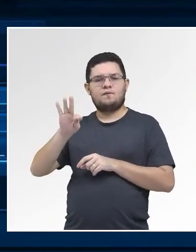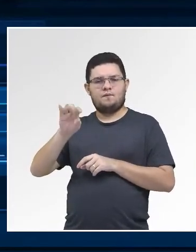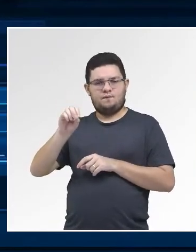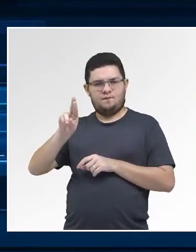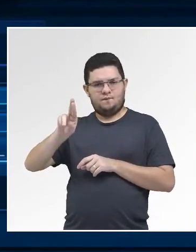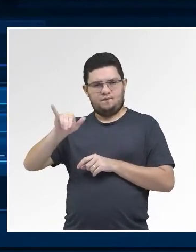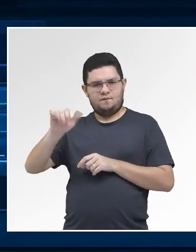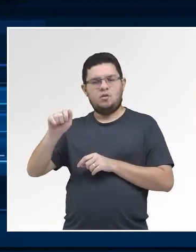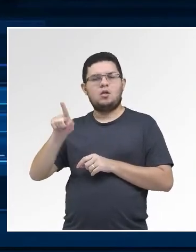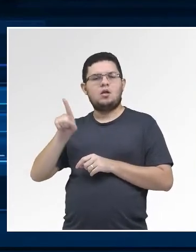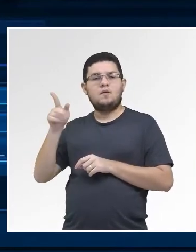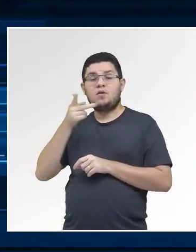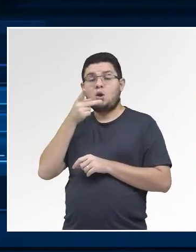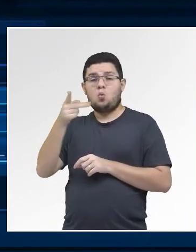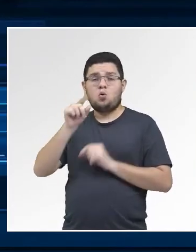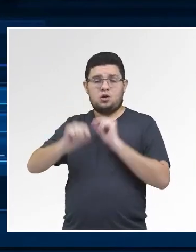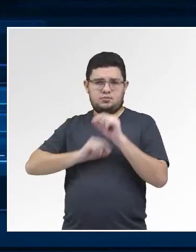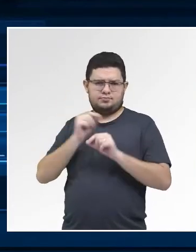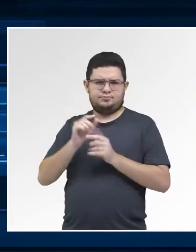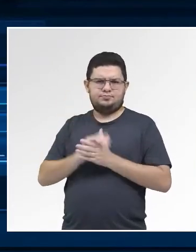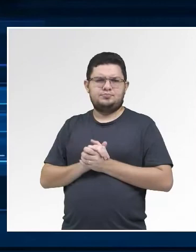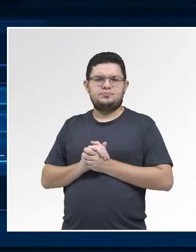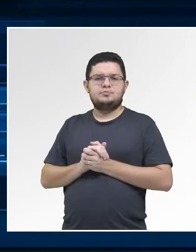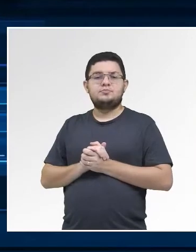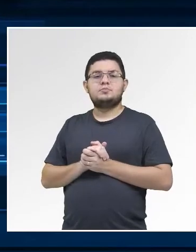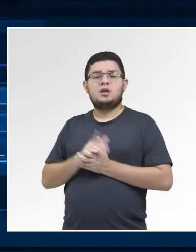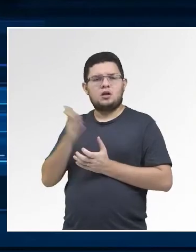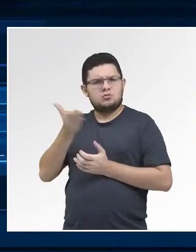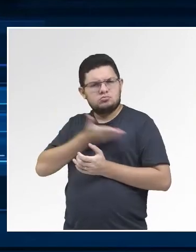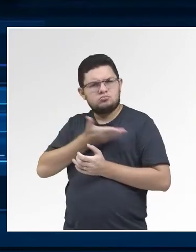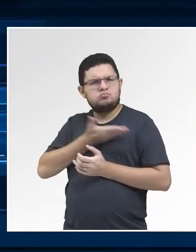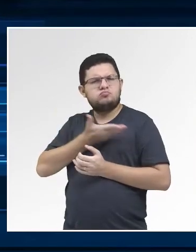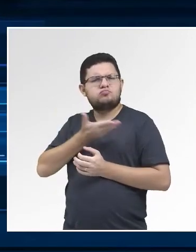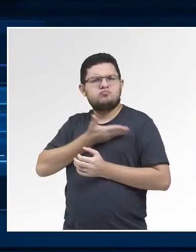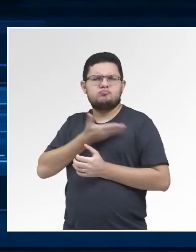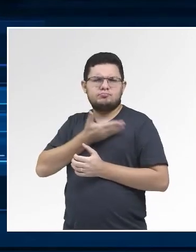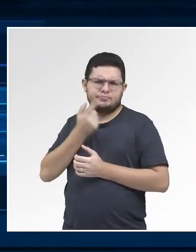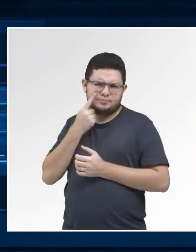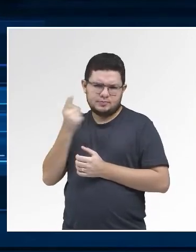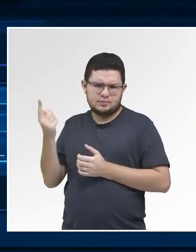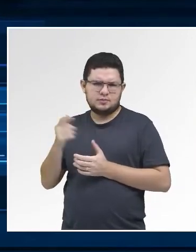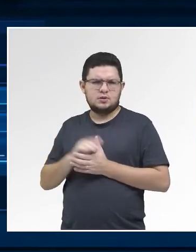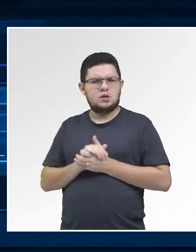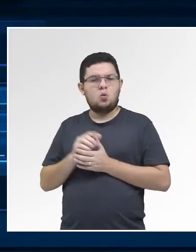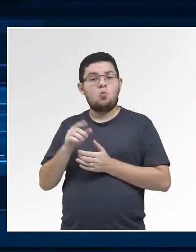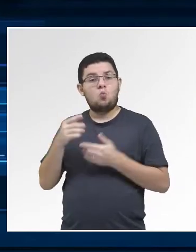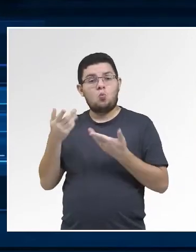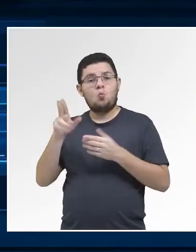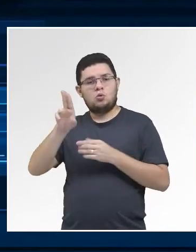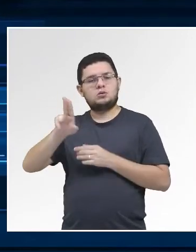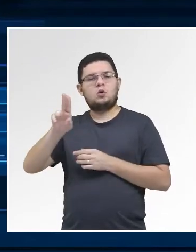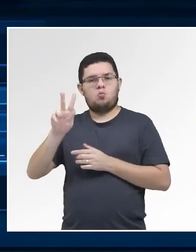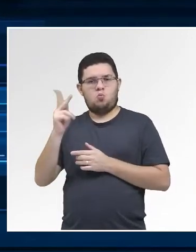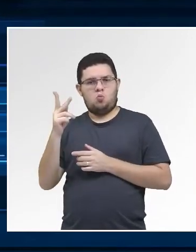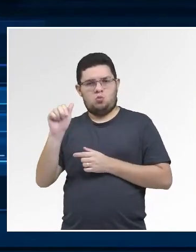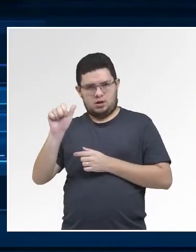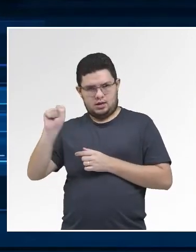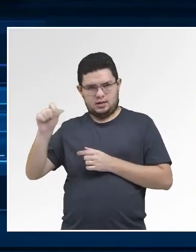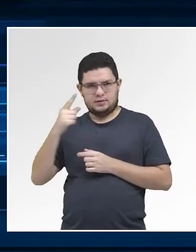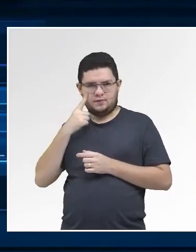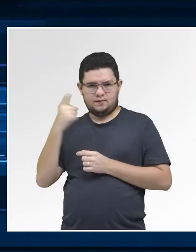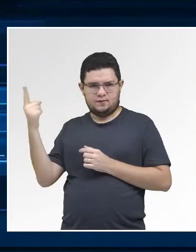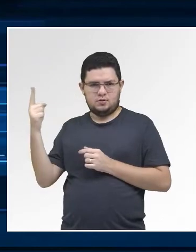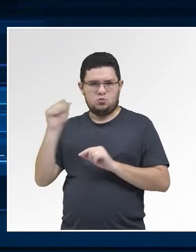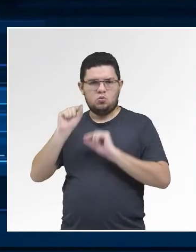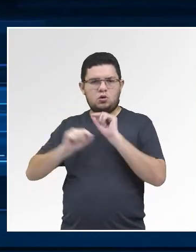grande amiga, ok? She has been a great friend. Eu utilizei o has, como vocês estão vendo bem aqui, ó. Olha o has no